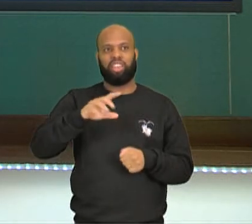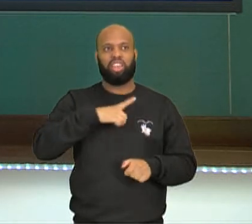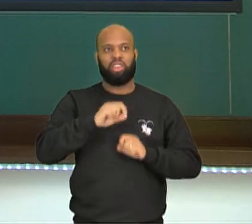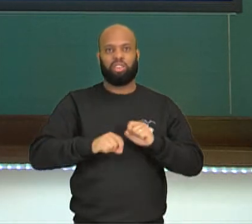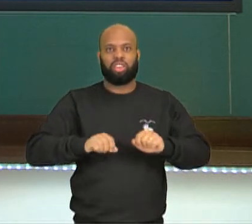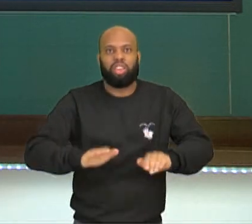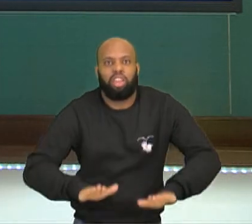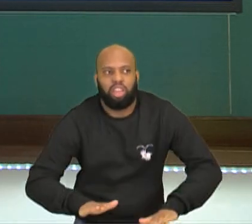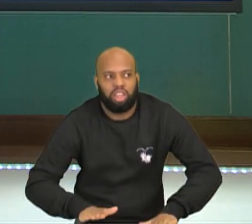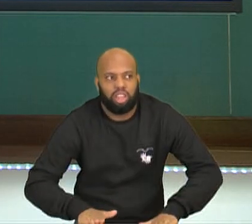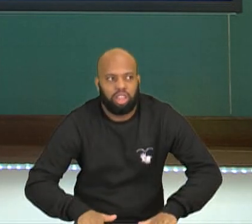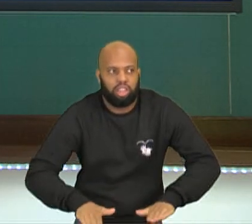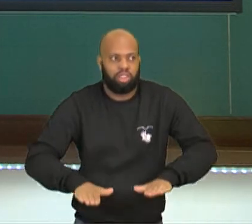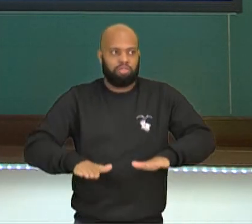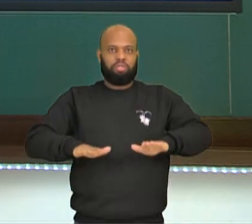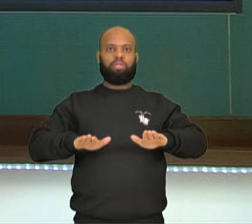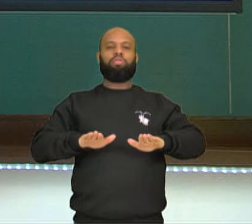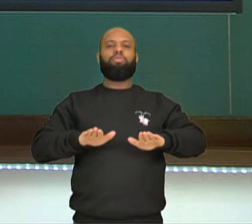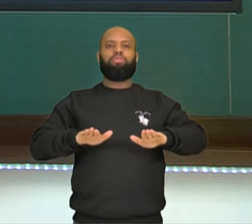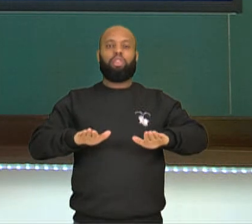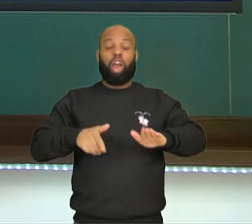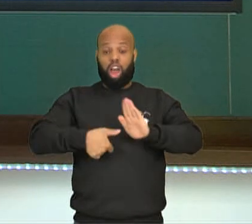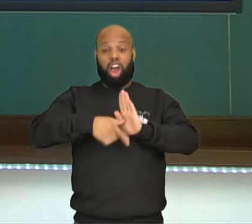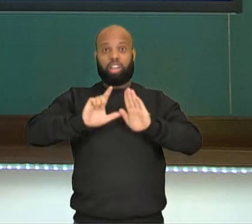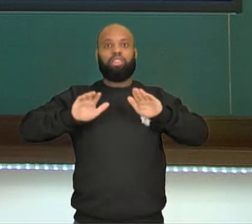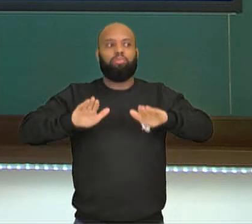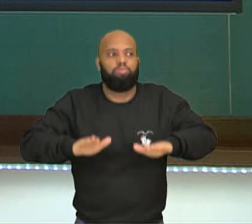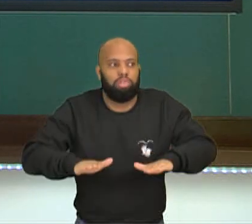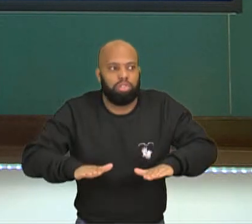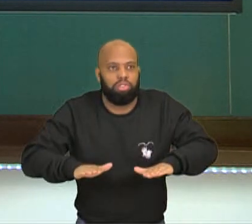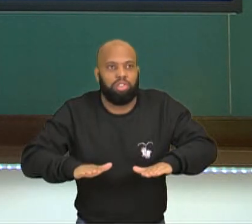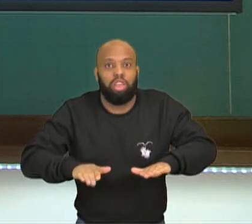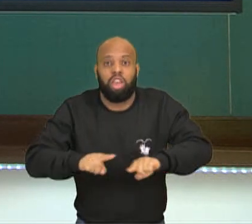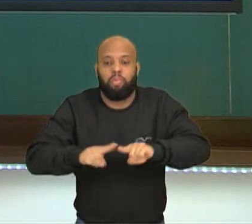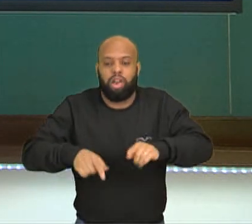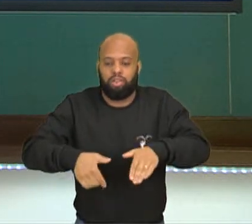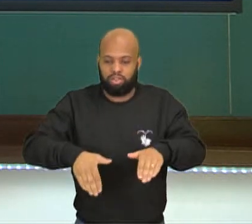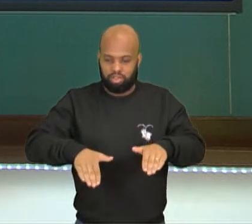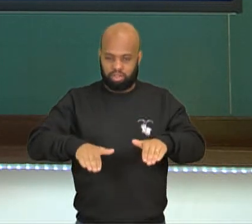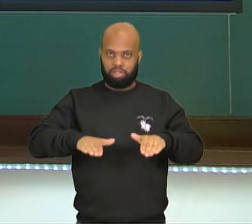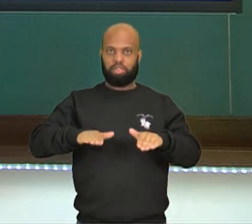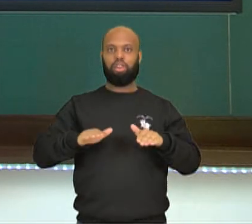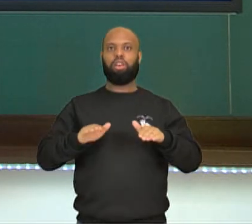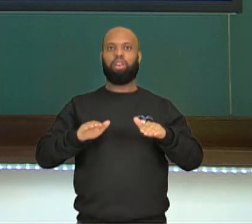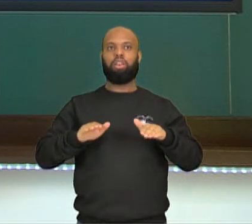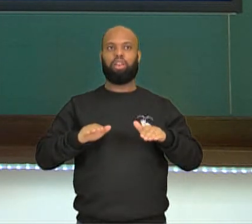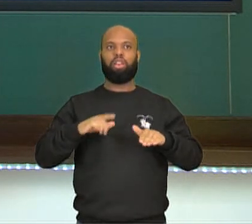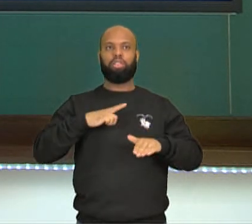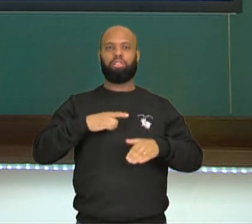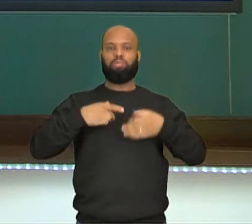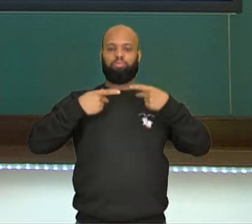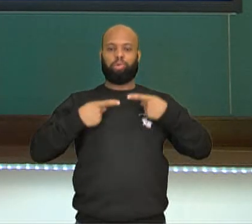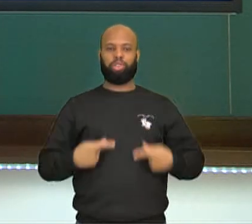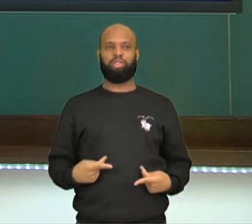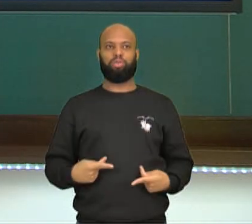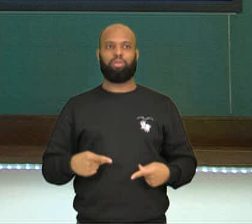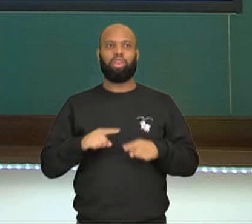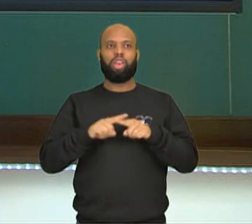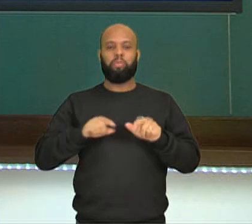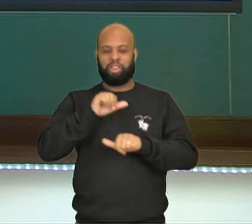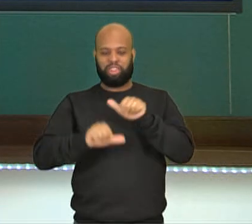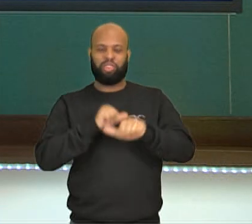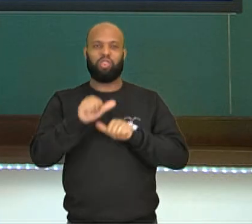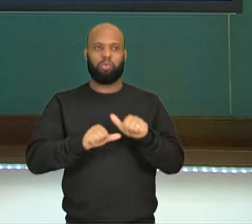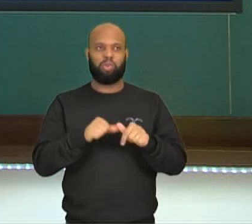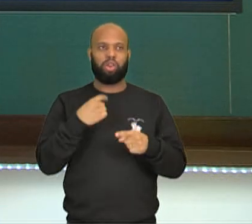mãos do chão, ficamos de forma ereta na espécie Homo erectus, de acordo com a ciência, e transformamos algo que não foi feito para